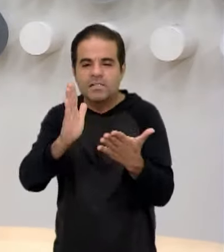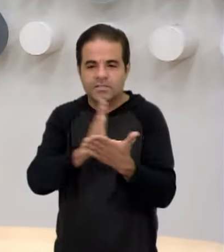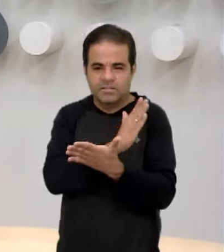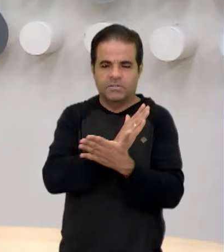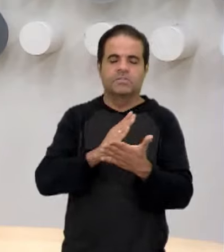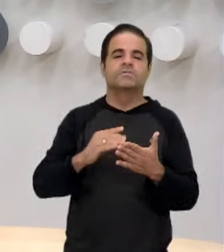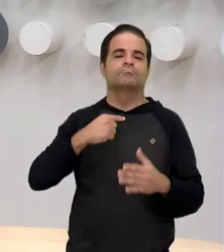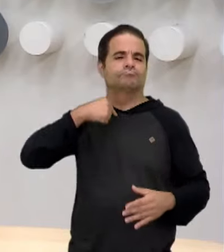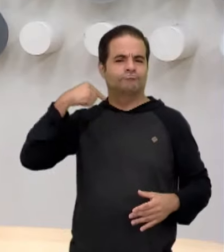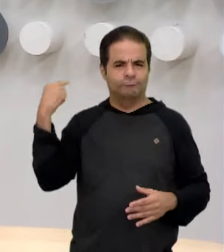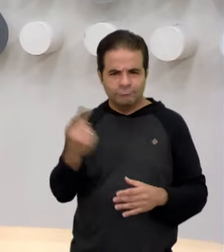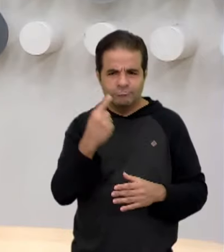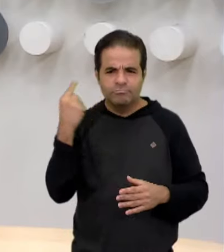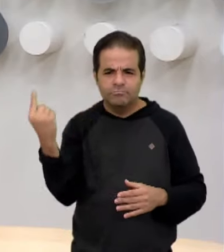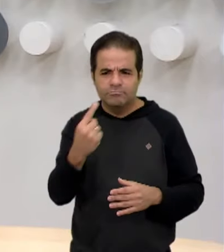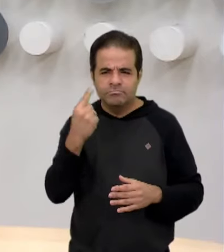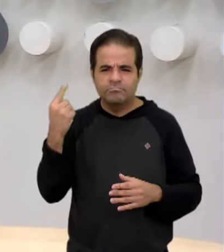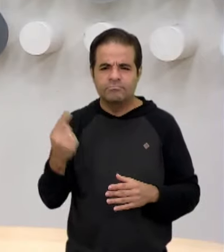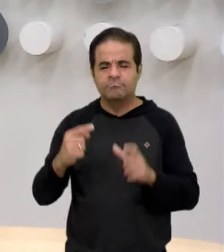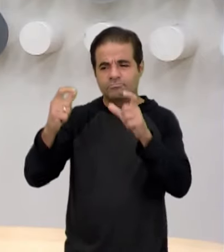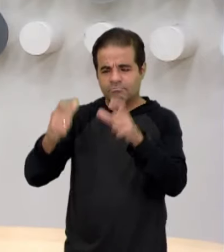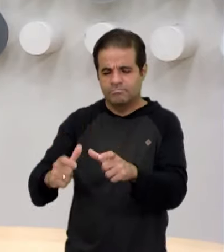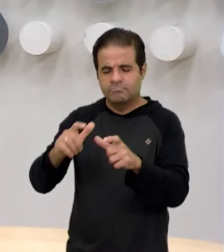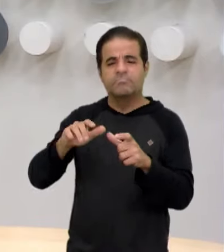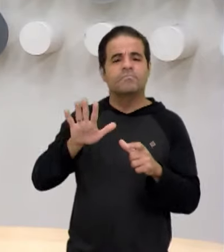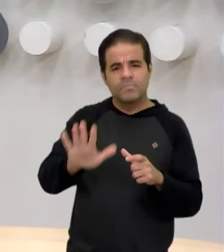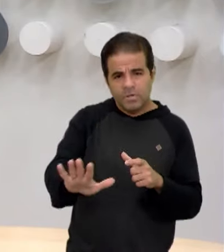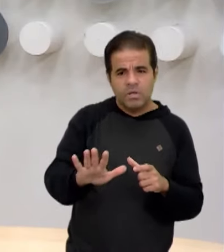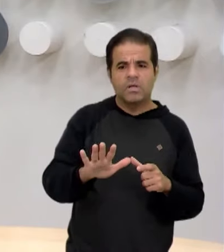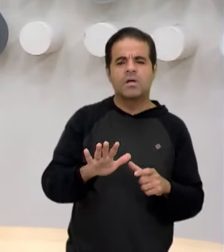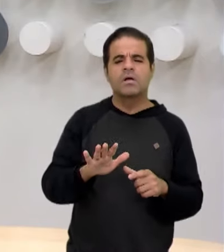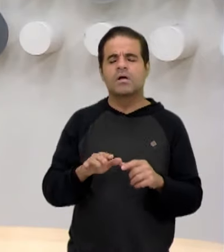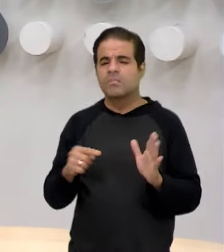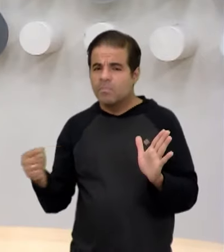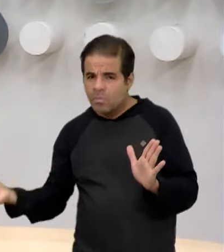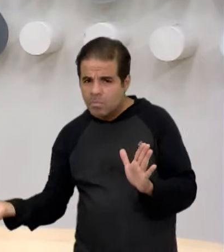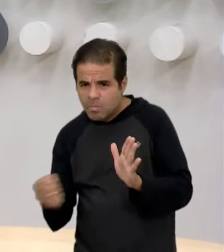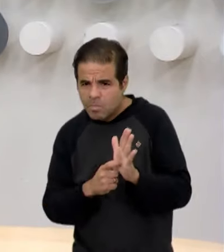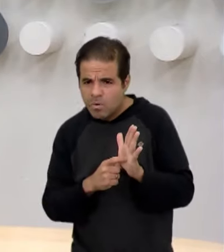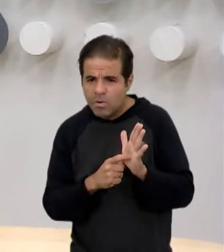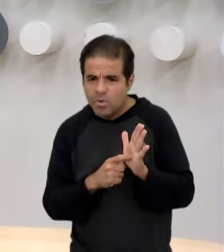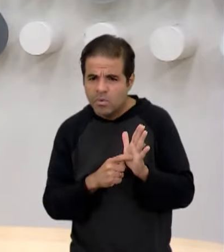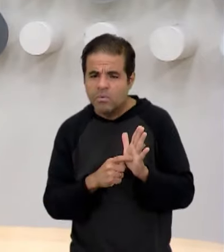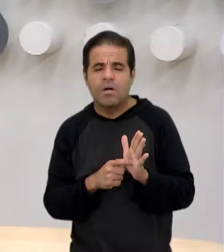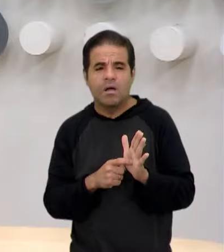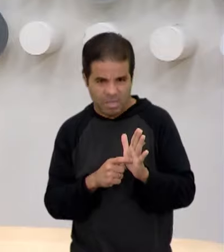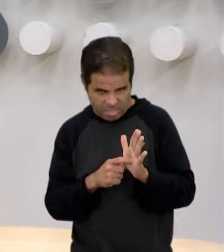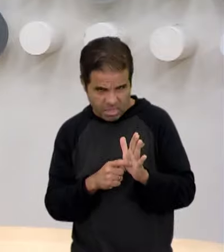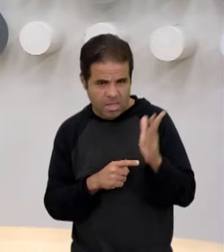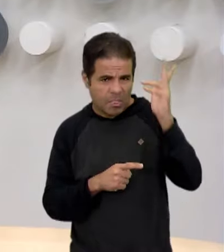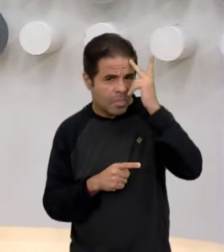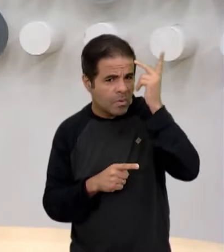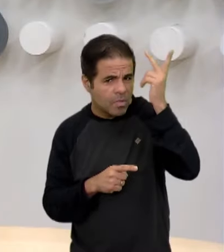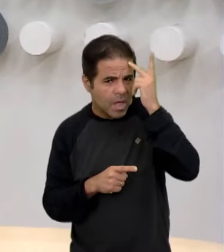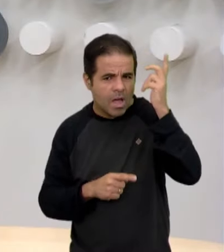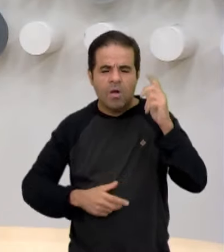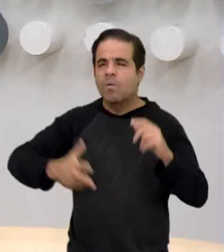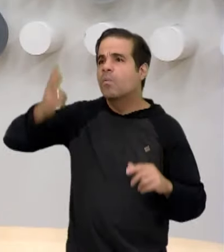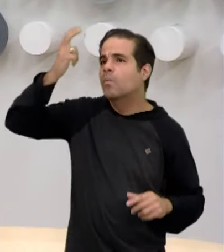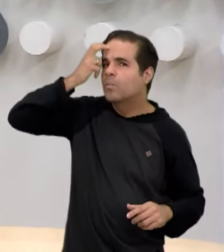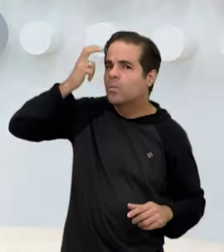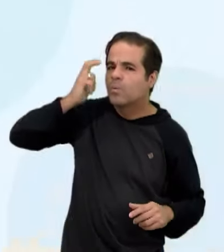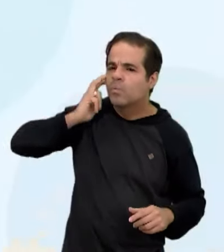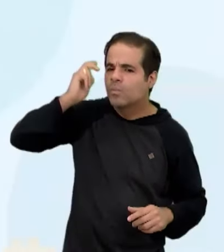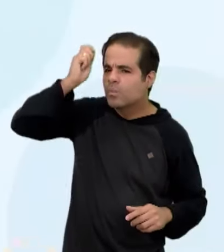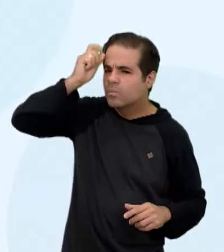ponto isolado. Tá? E aí? Será que o ponto Nemo é uma paisagem natural ou cultural? Vamos lá na nossa tela